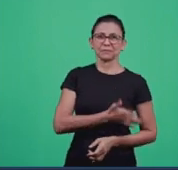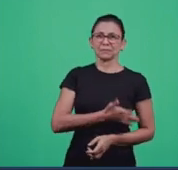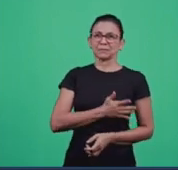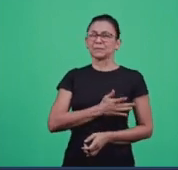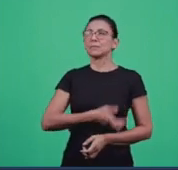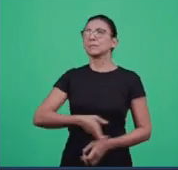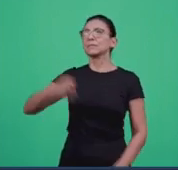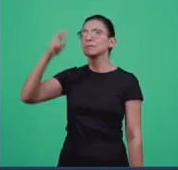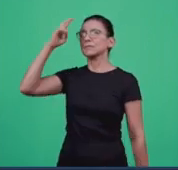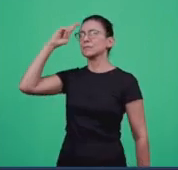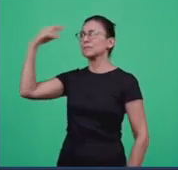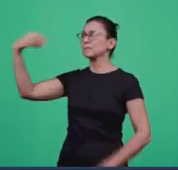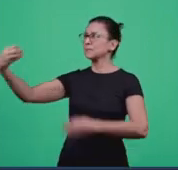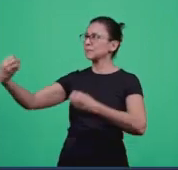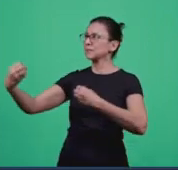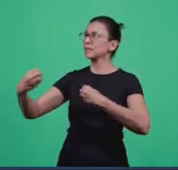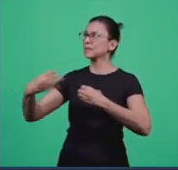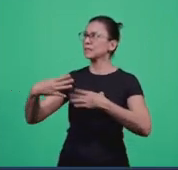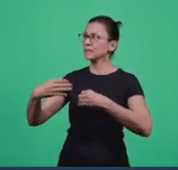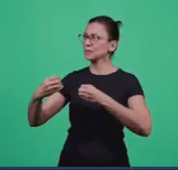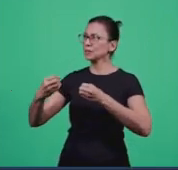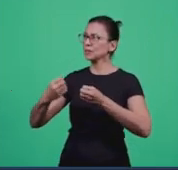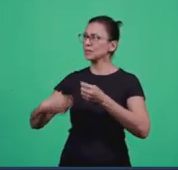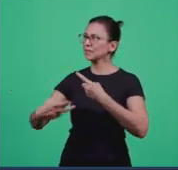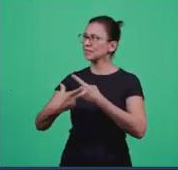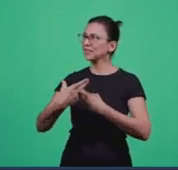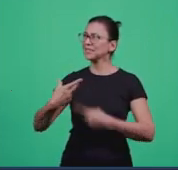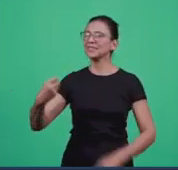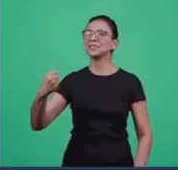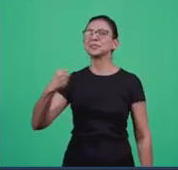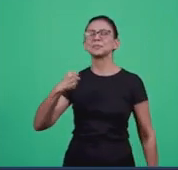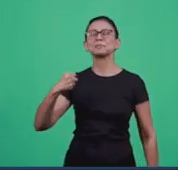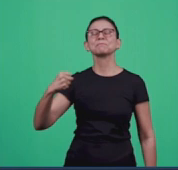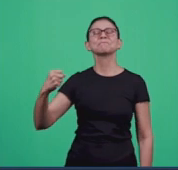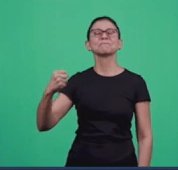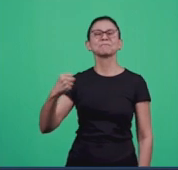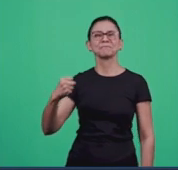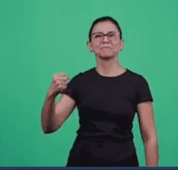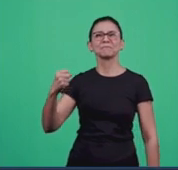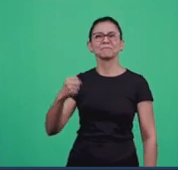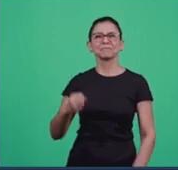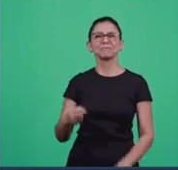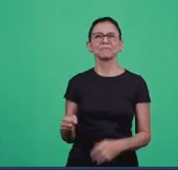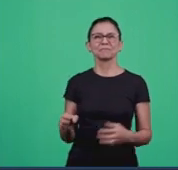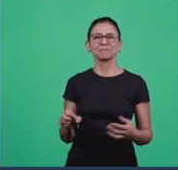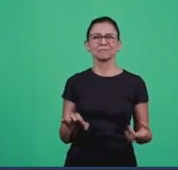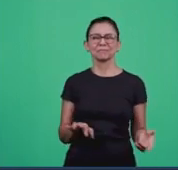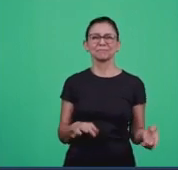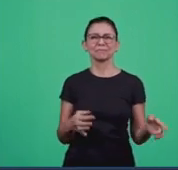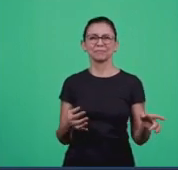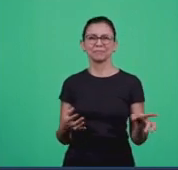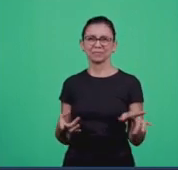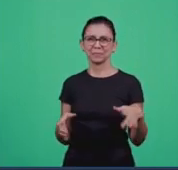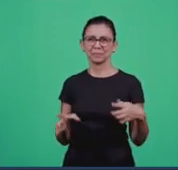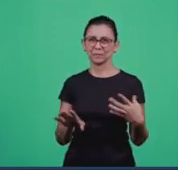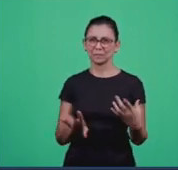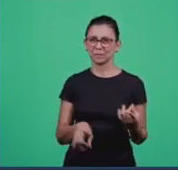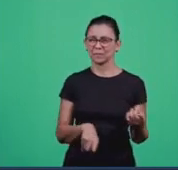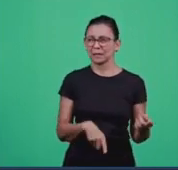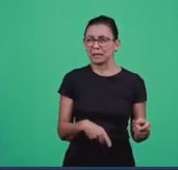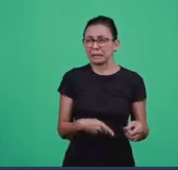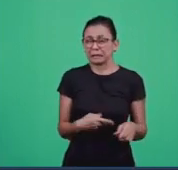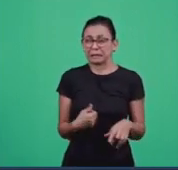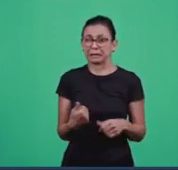Faze de mim um vencedor, não importa qual seja